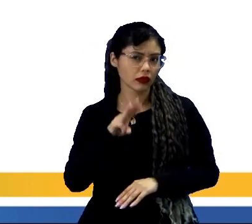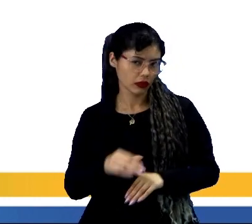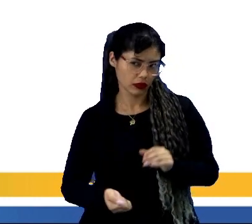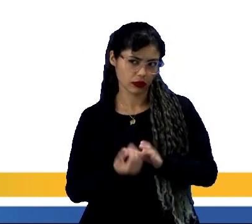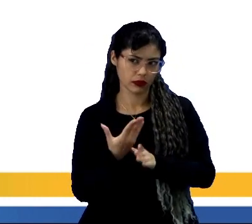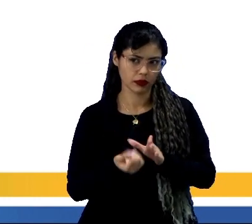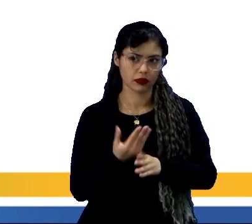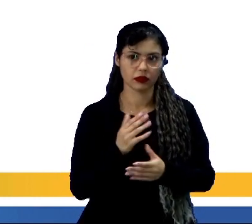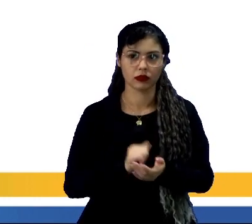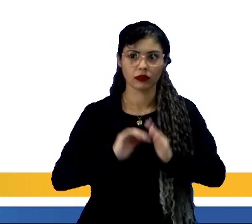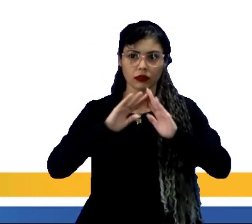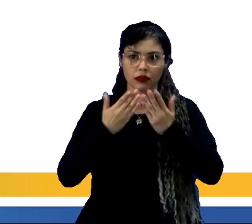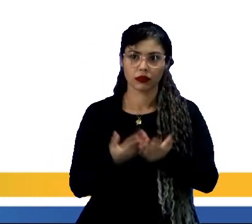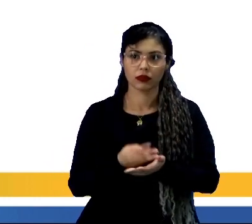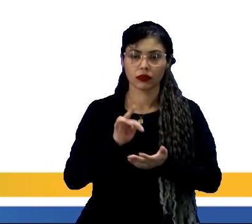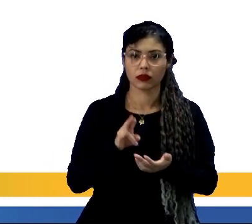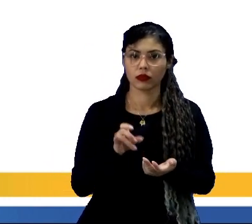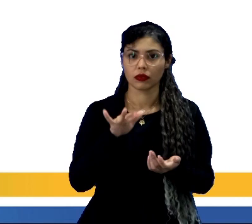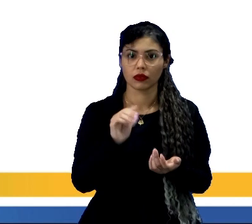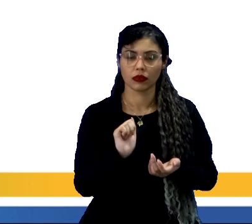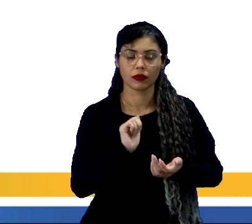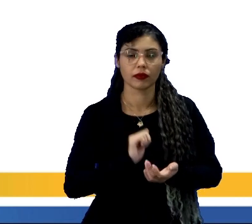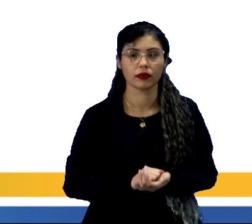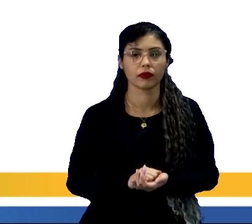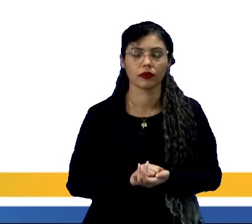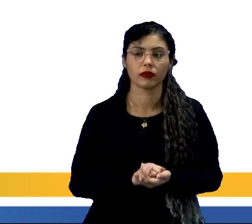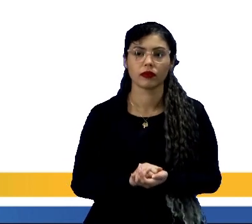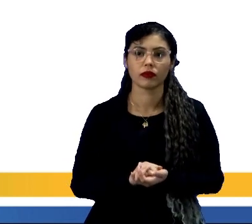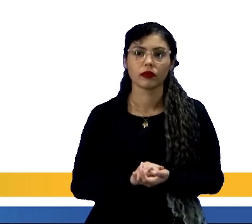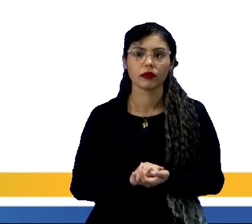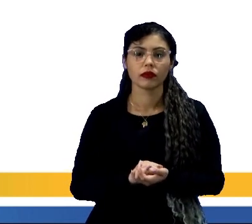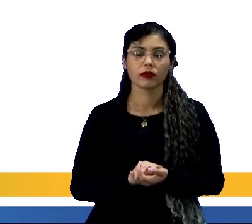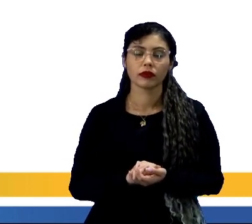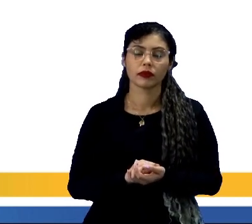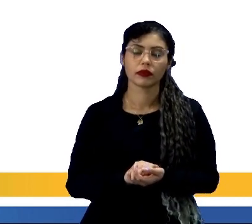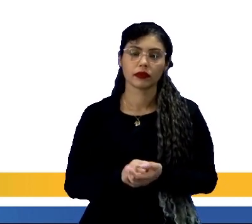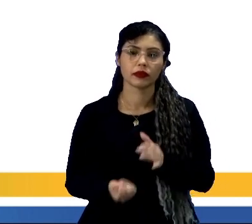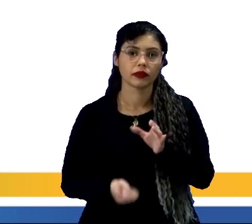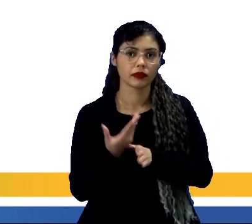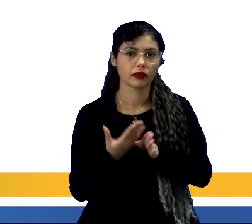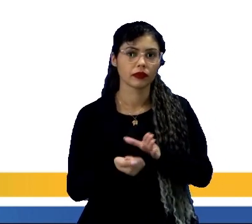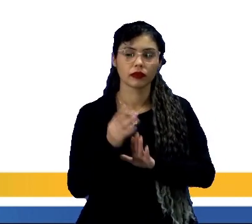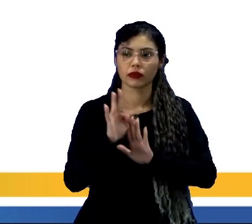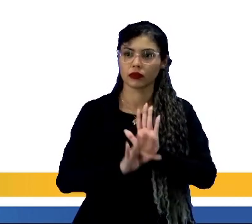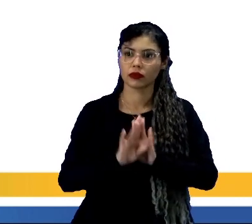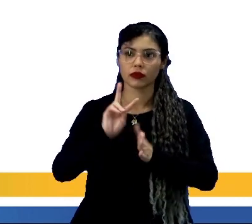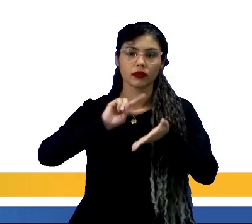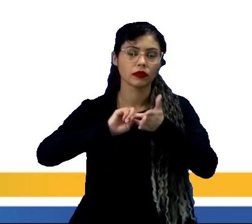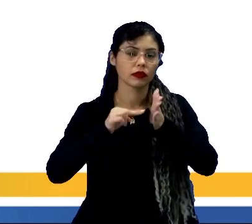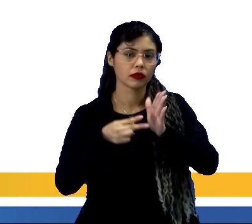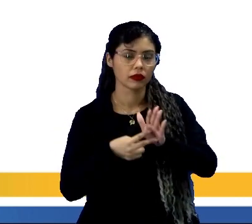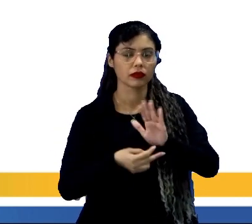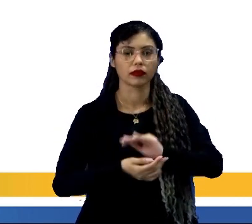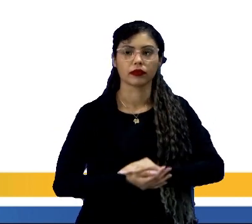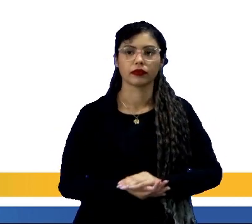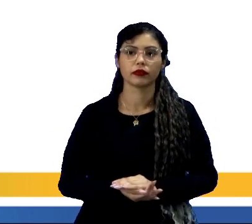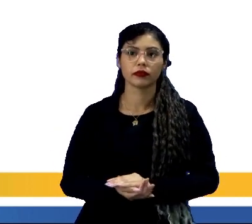produziu? A escola britânica, né? Foi ela que produziu o